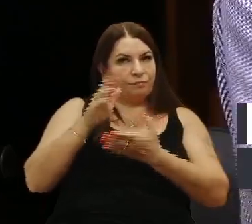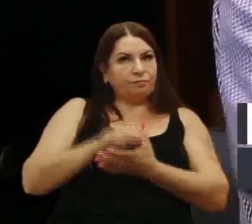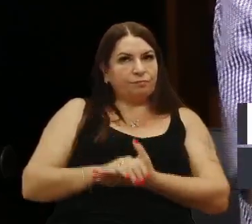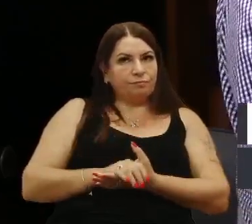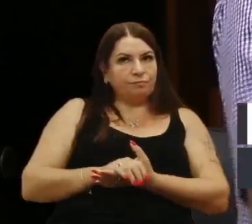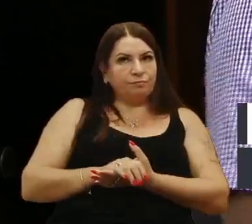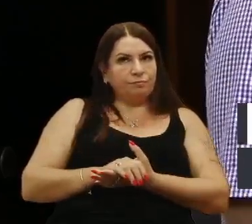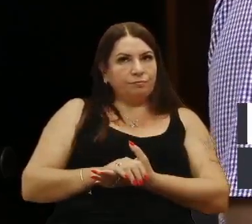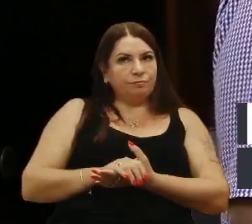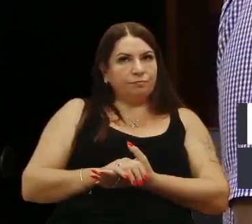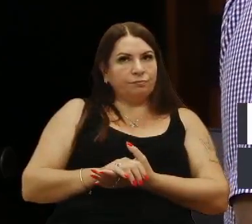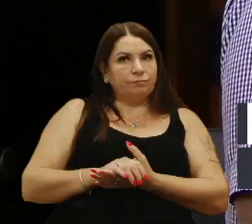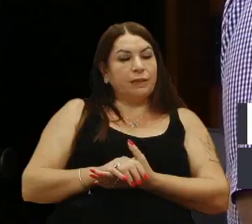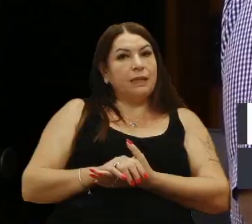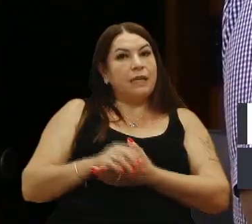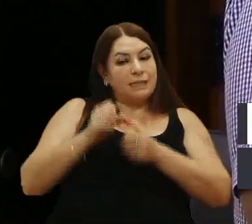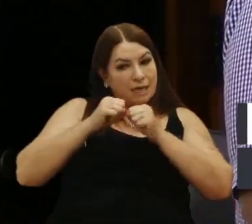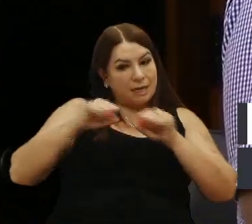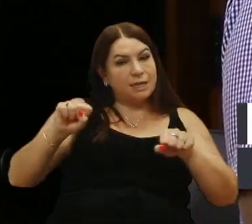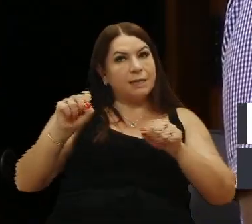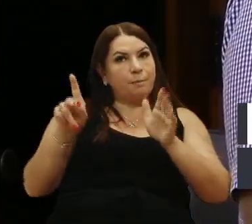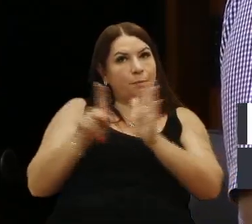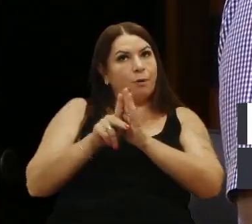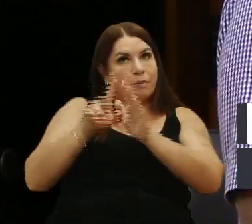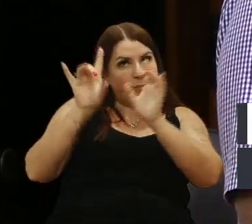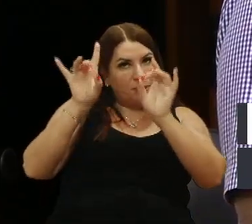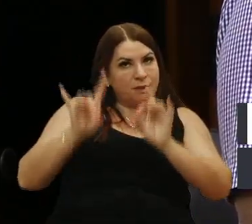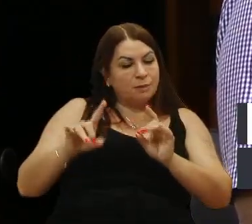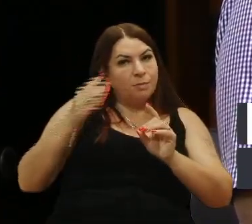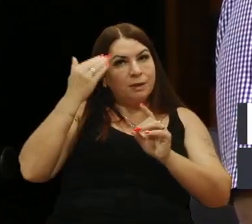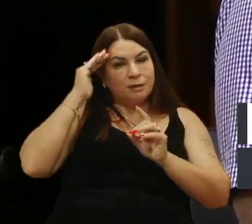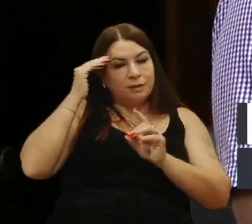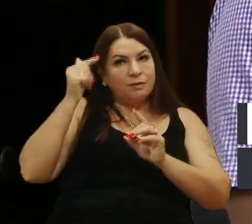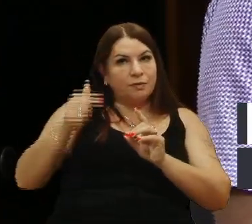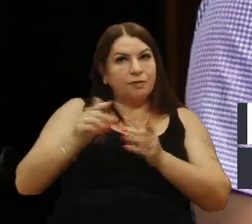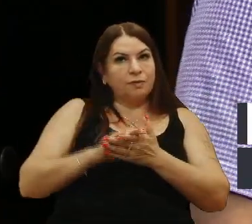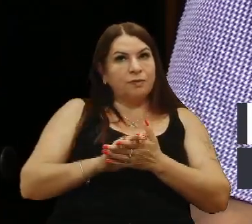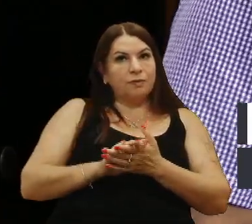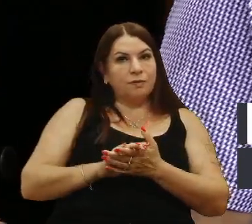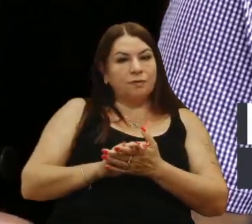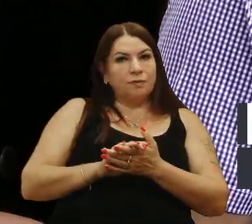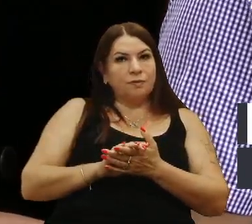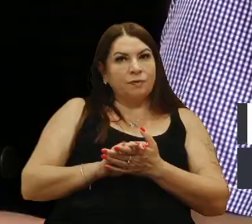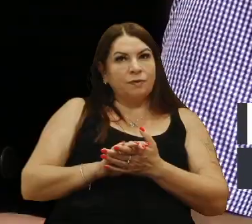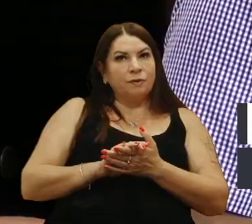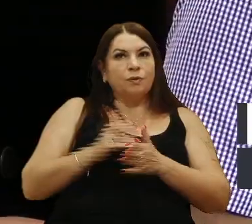da pasta específica para que haja o entendimento e os